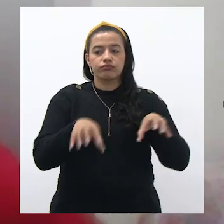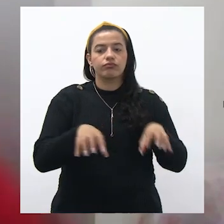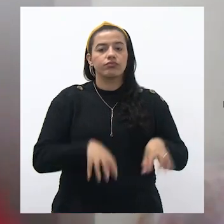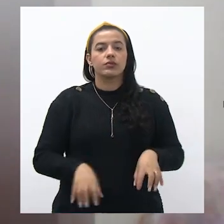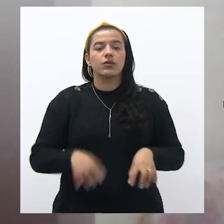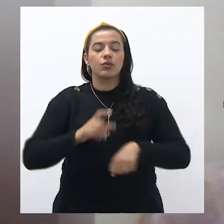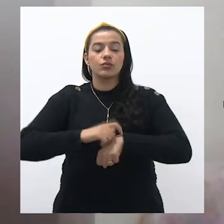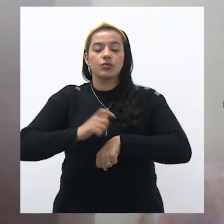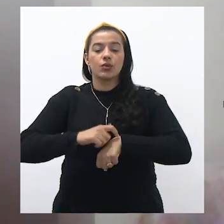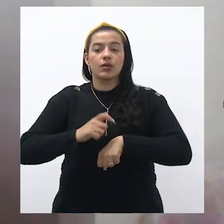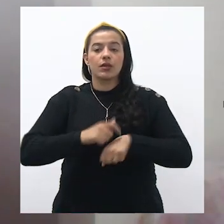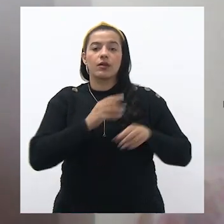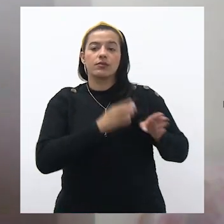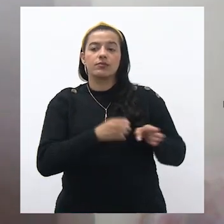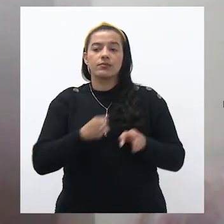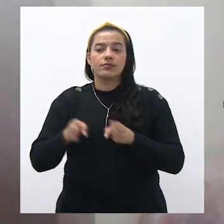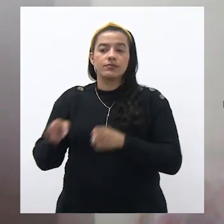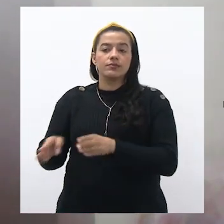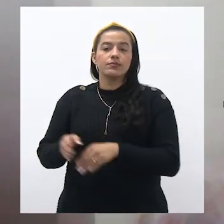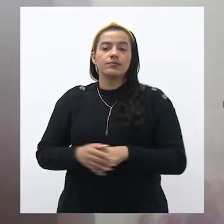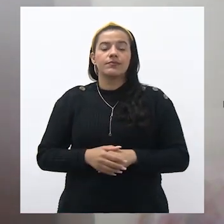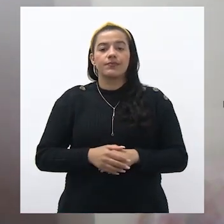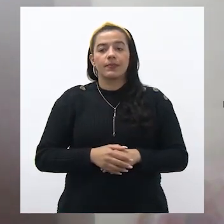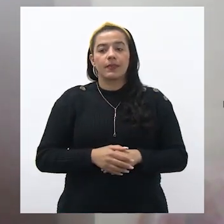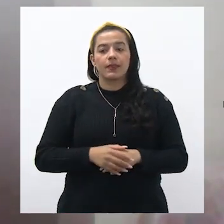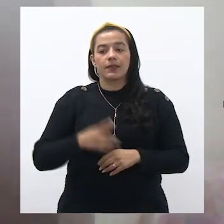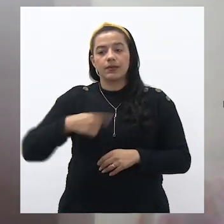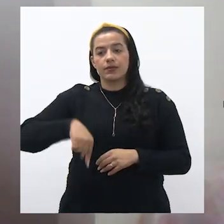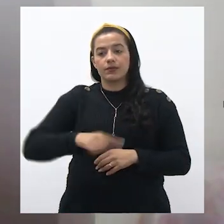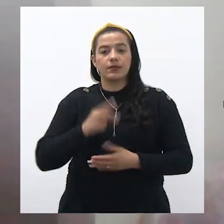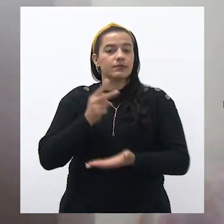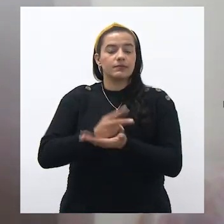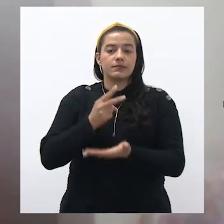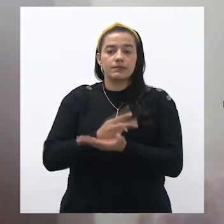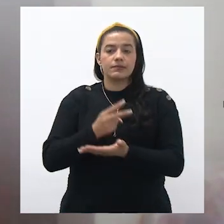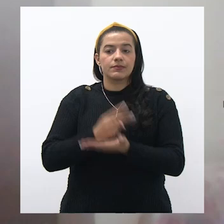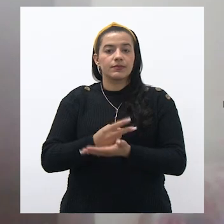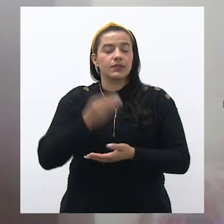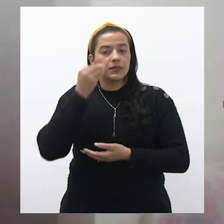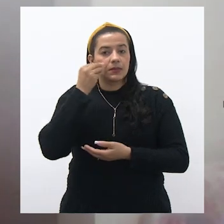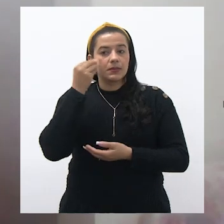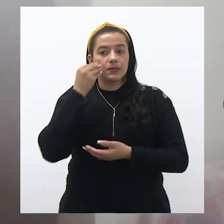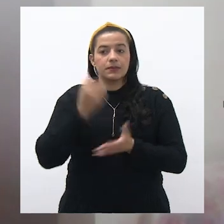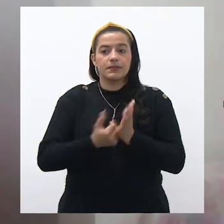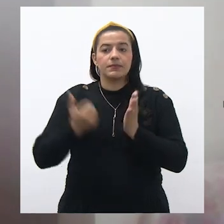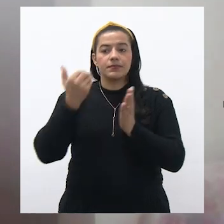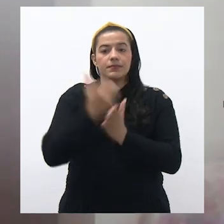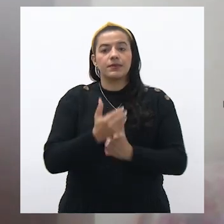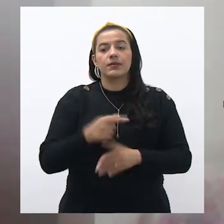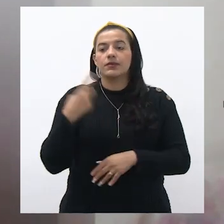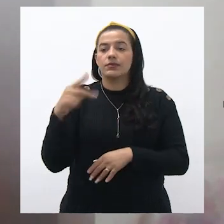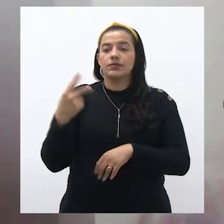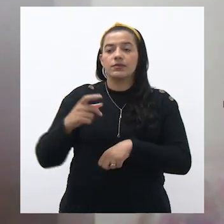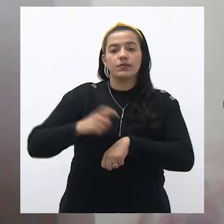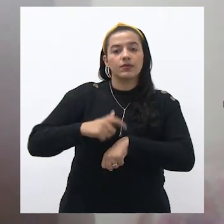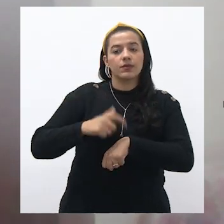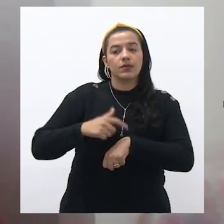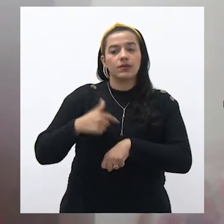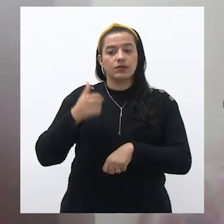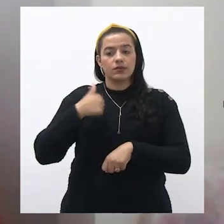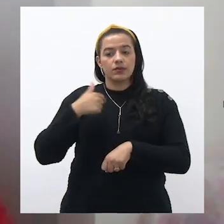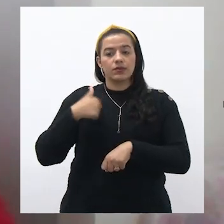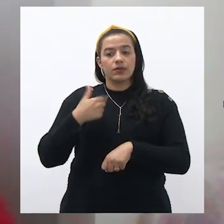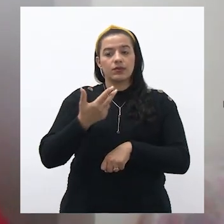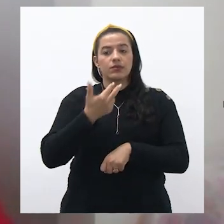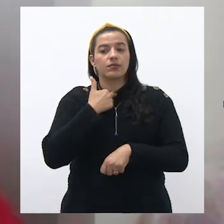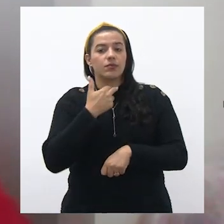nossos horários? Então, a gente nunca fez isso tanto quanto a gente fez agora, que é assim, que horário que você tem alguma coisa que eu não posso,